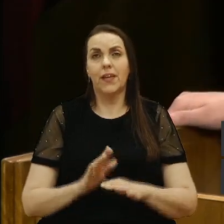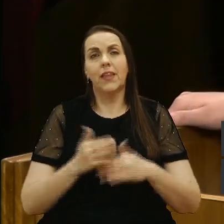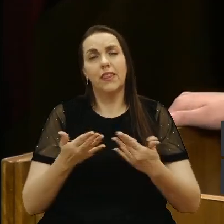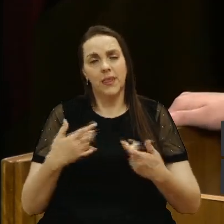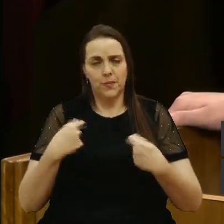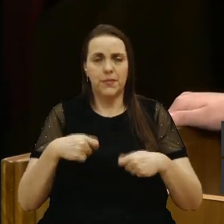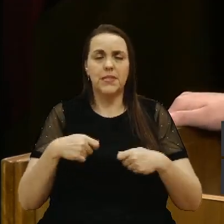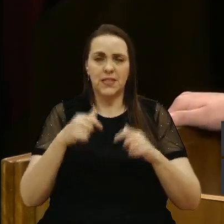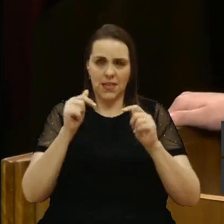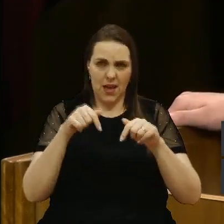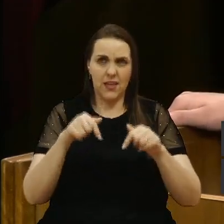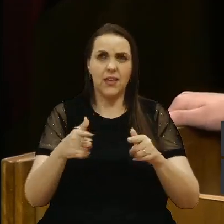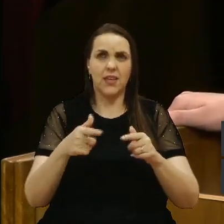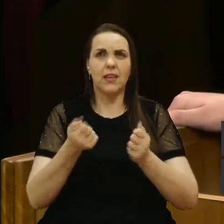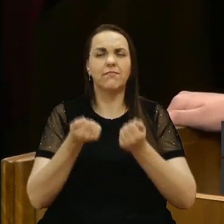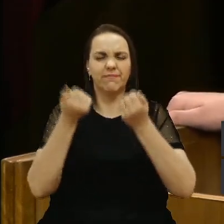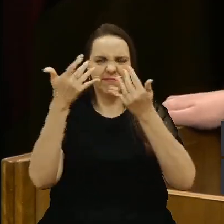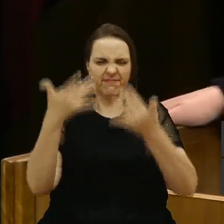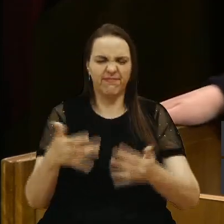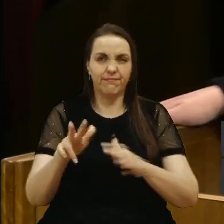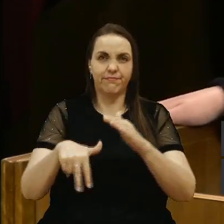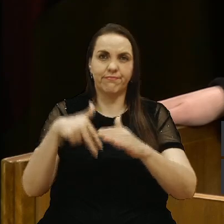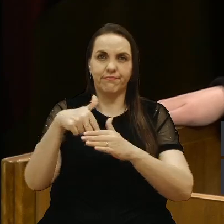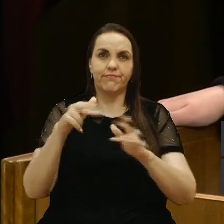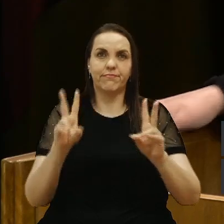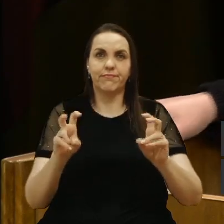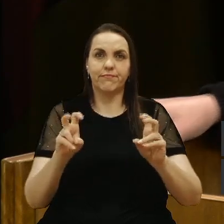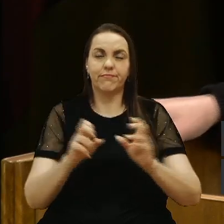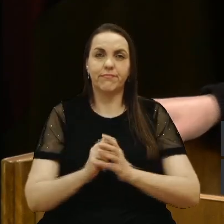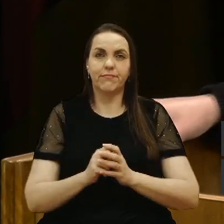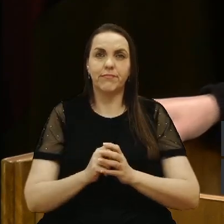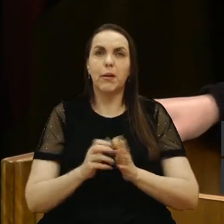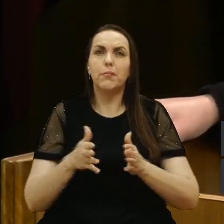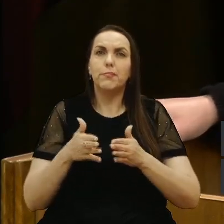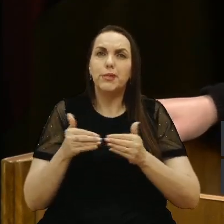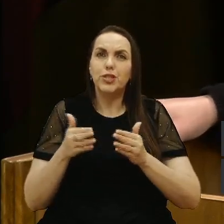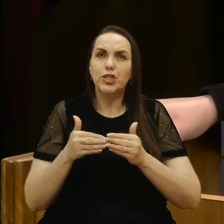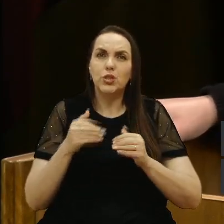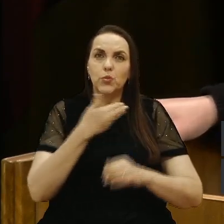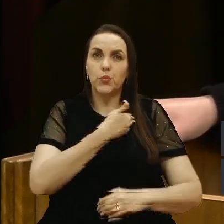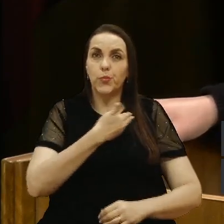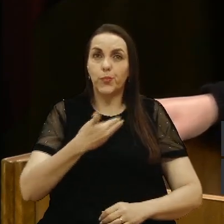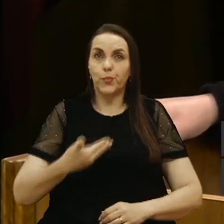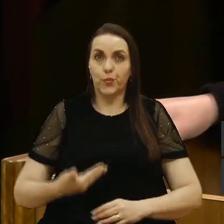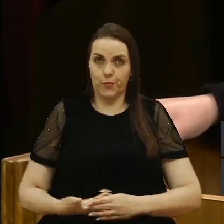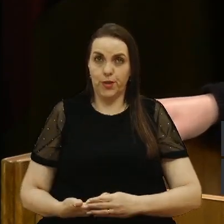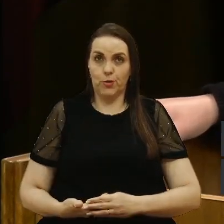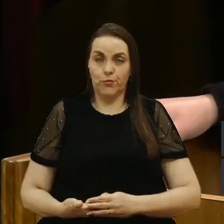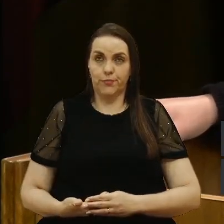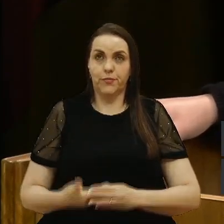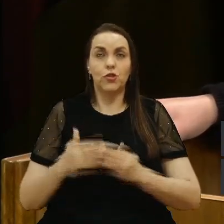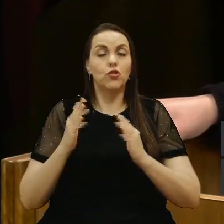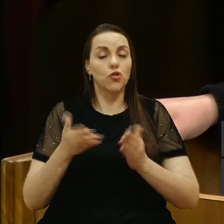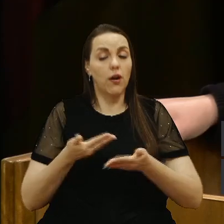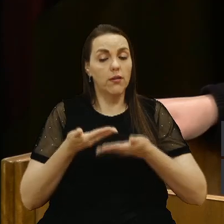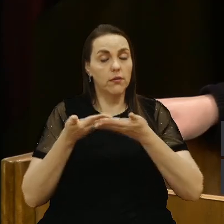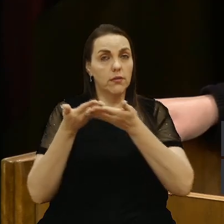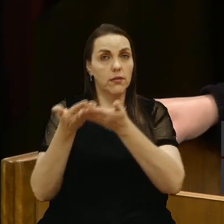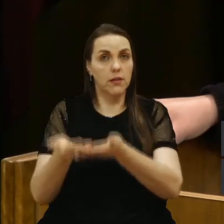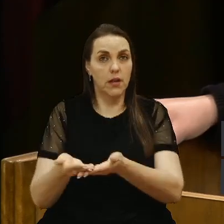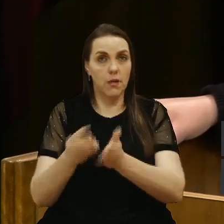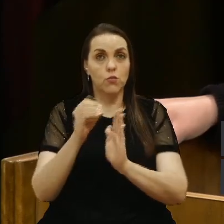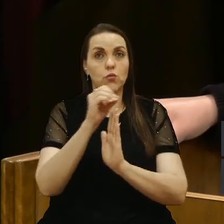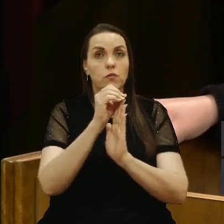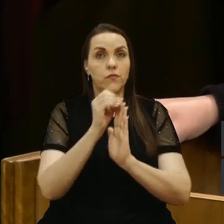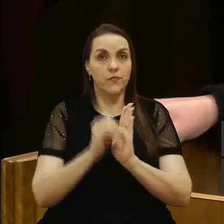precisa aqui, eu trago nessa tribuna esse assunto, para deixar esse pedido público. Já entregamos um